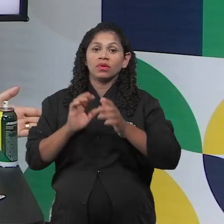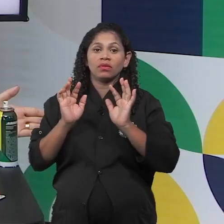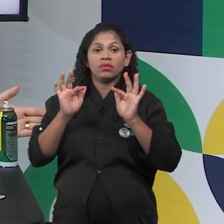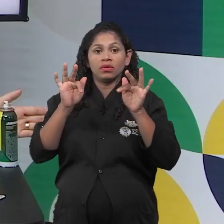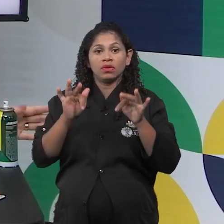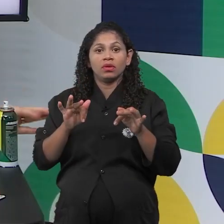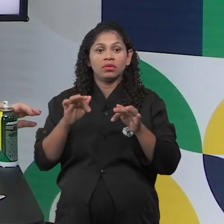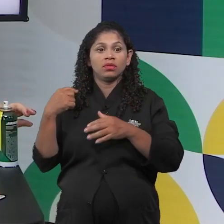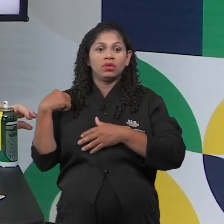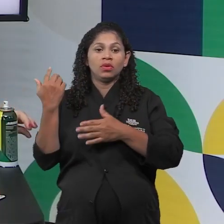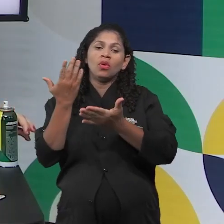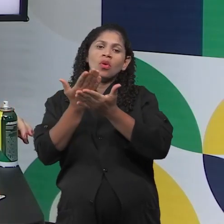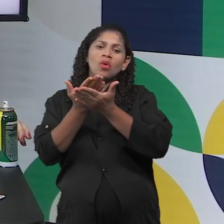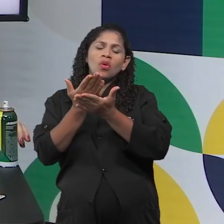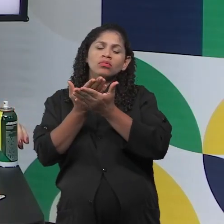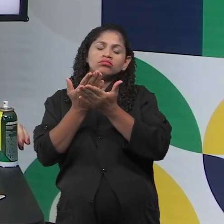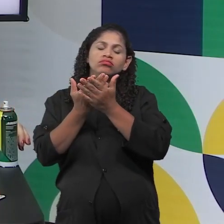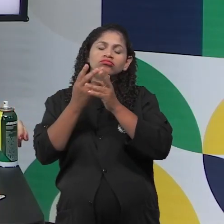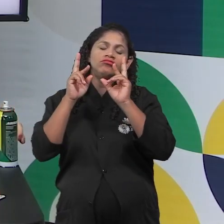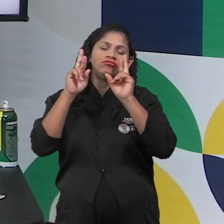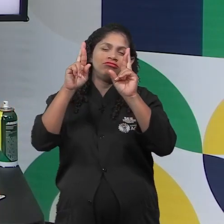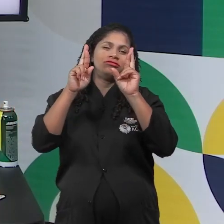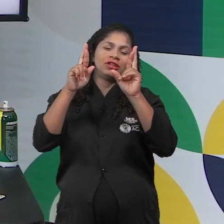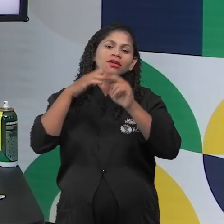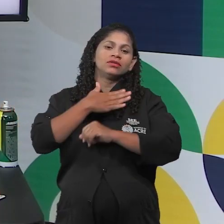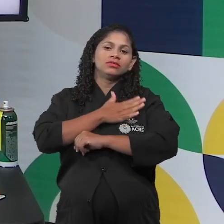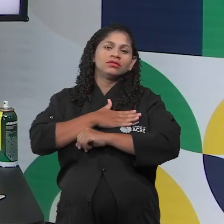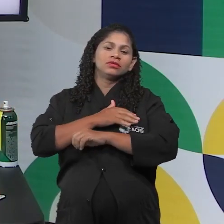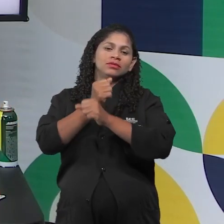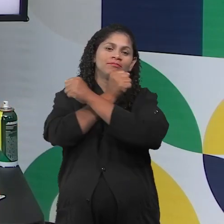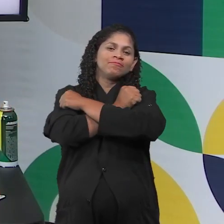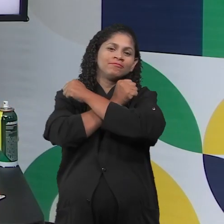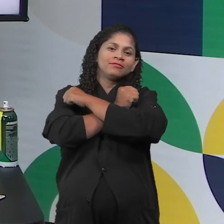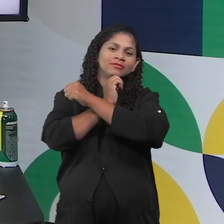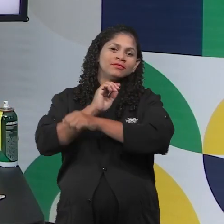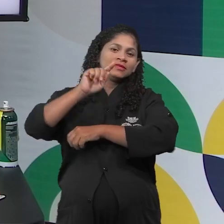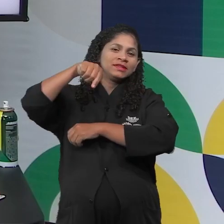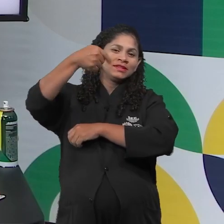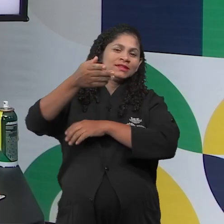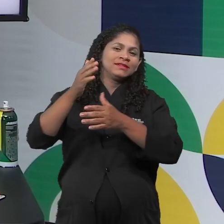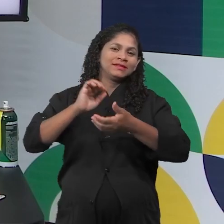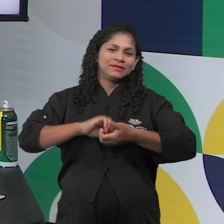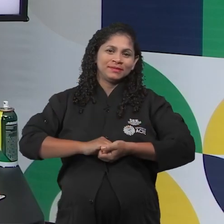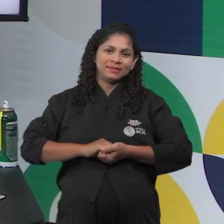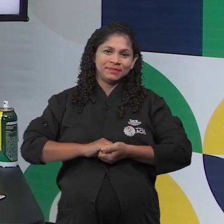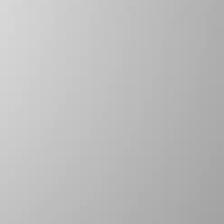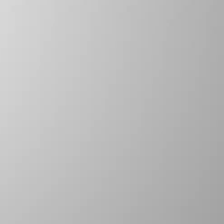a nossa aula. Espero que vocês tenham gostado. Um abraço e até a próxima!